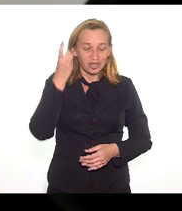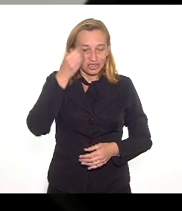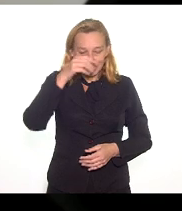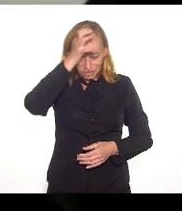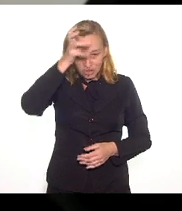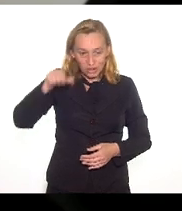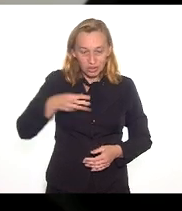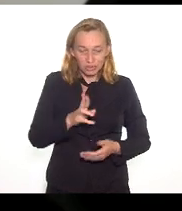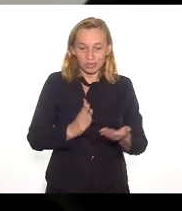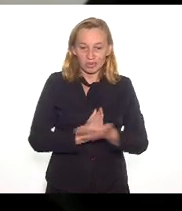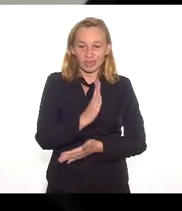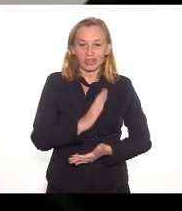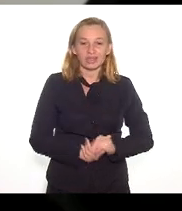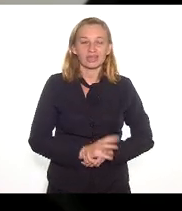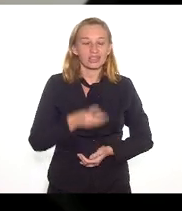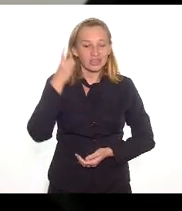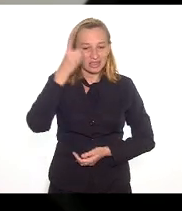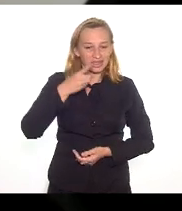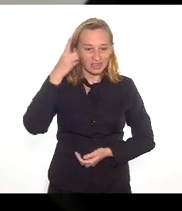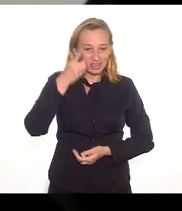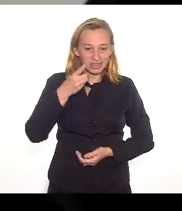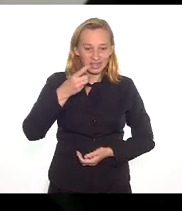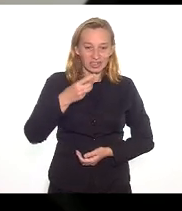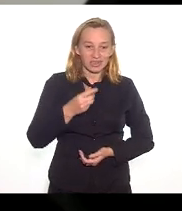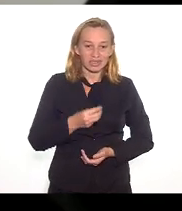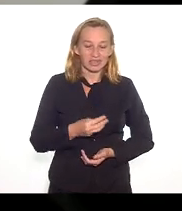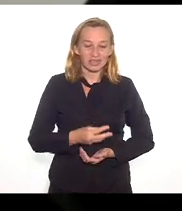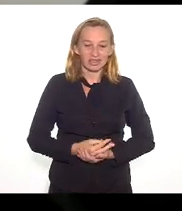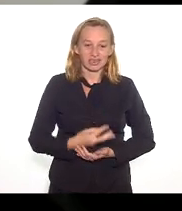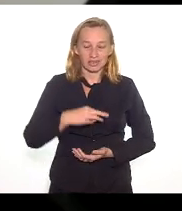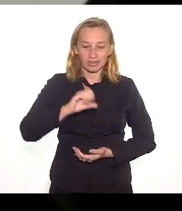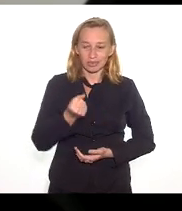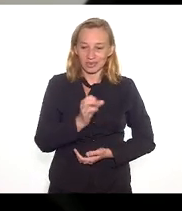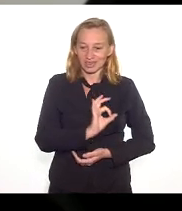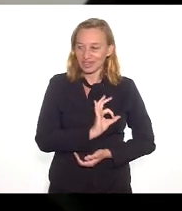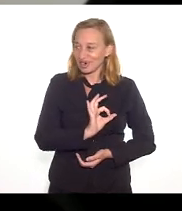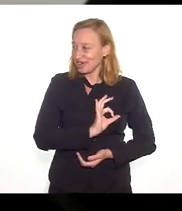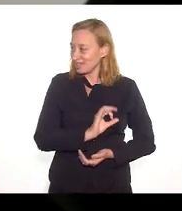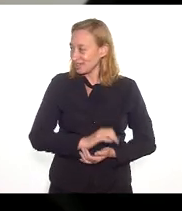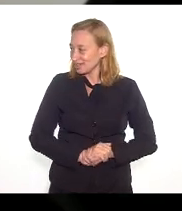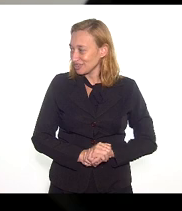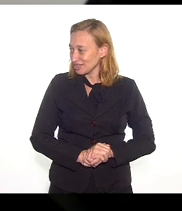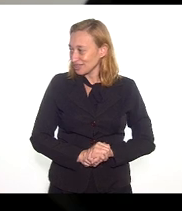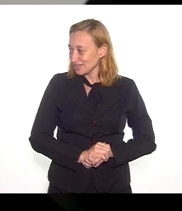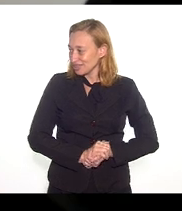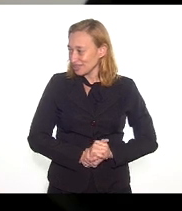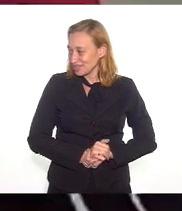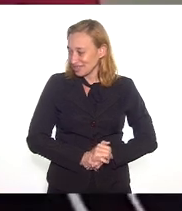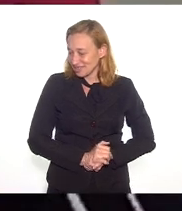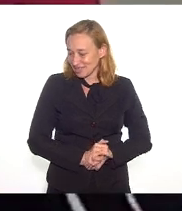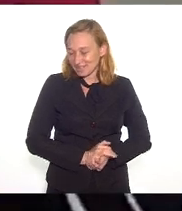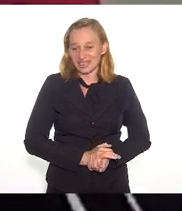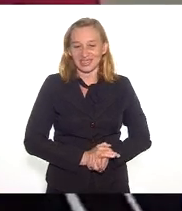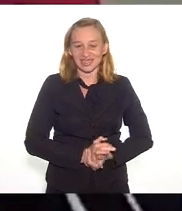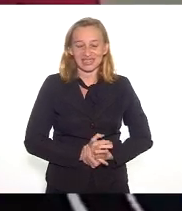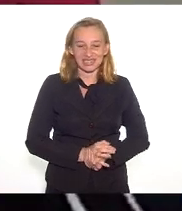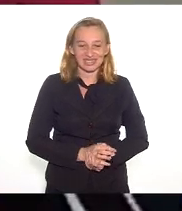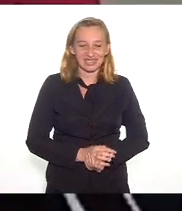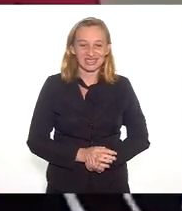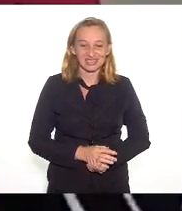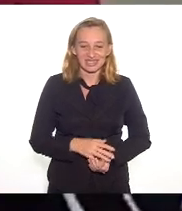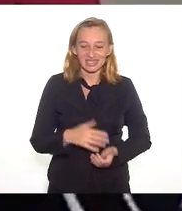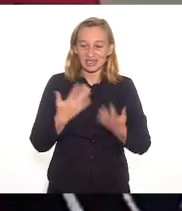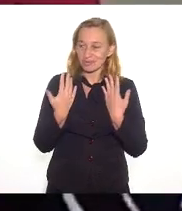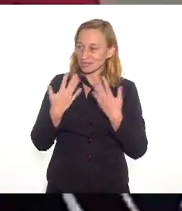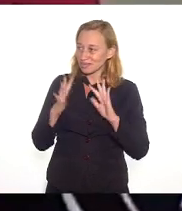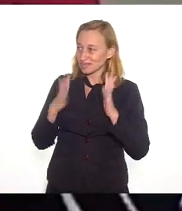aprovados. Deputada Marta, tem o teor do projeto? Do 1205? É o seguinte, presidente, eu quero elogiar